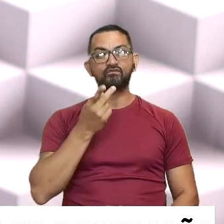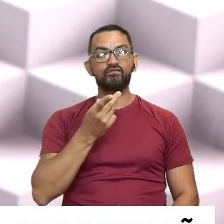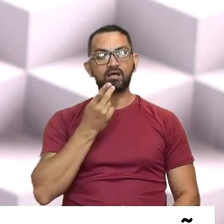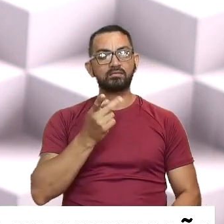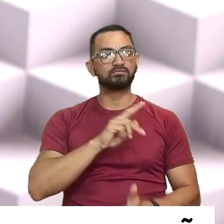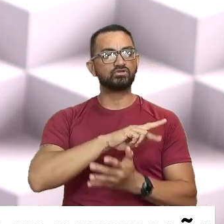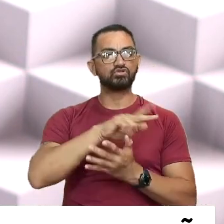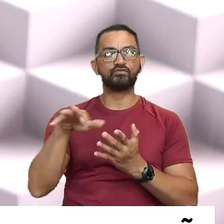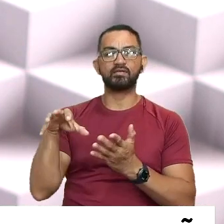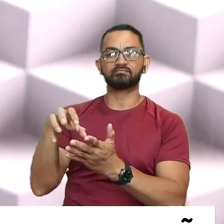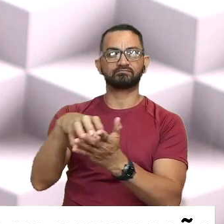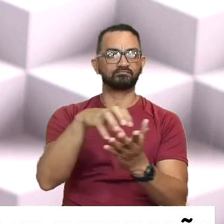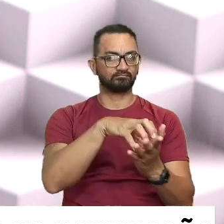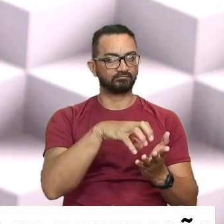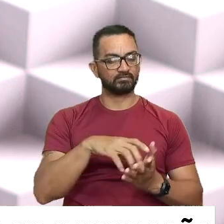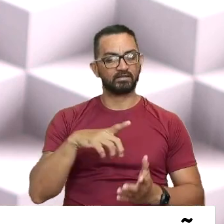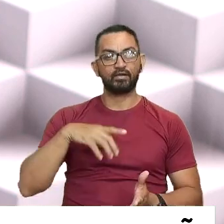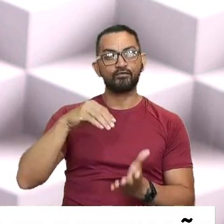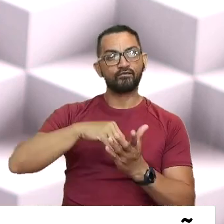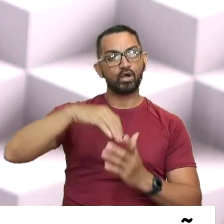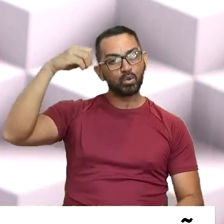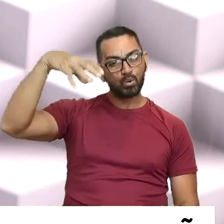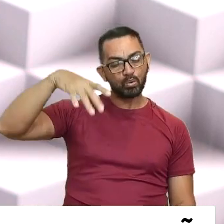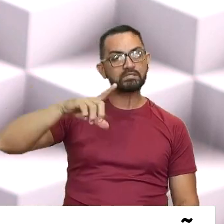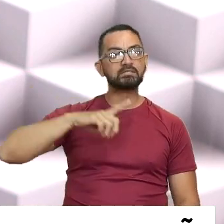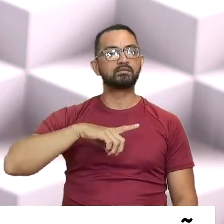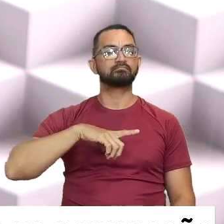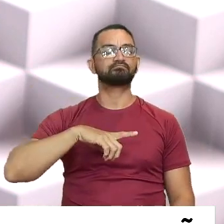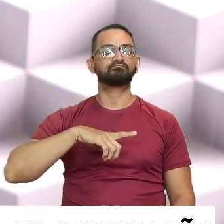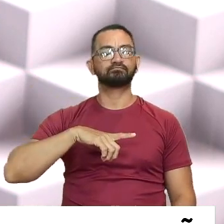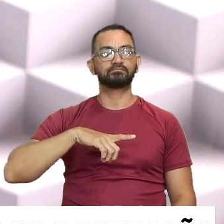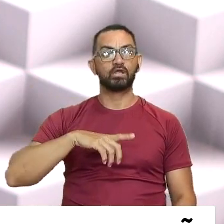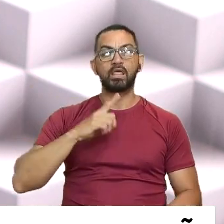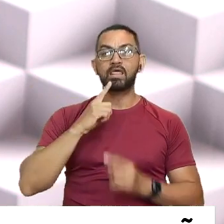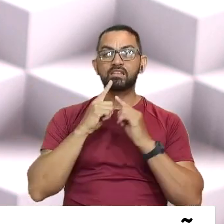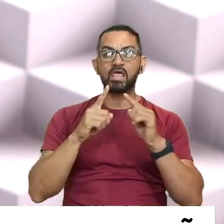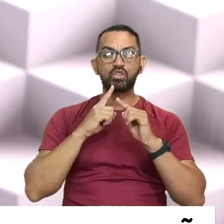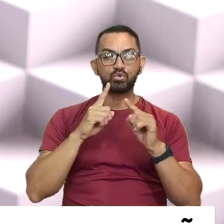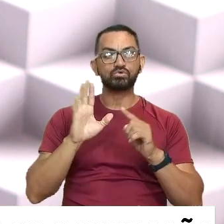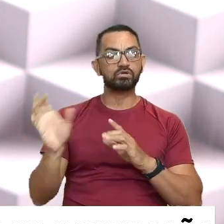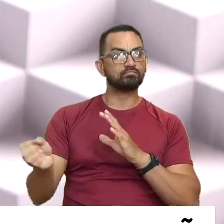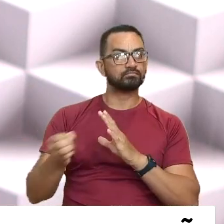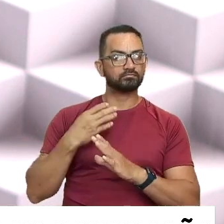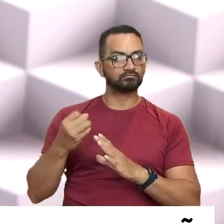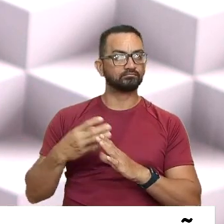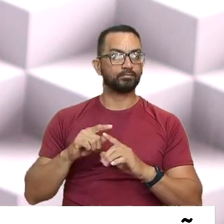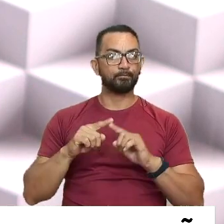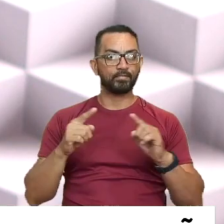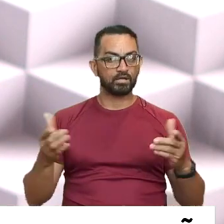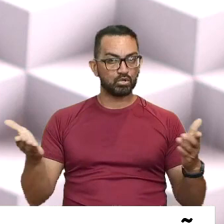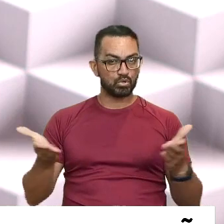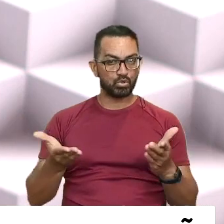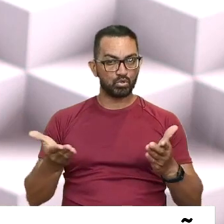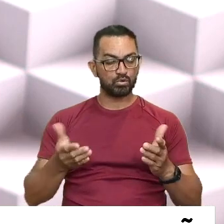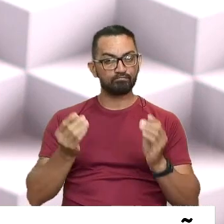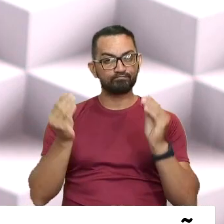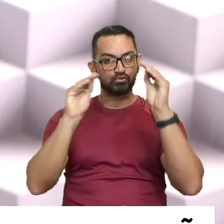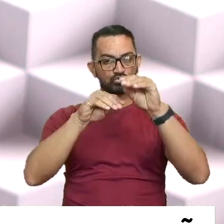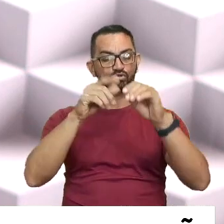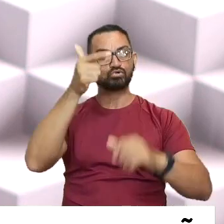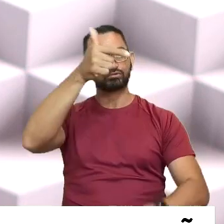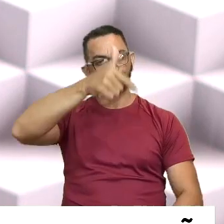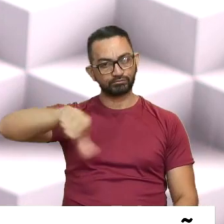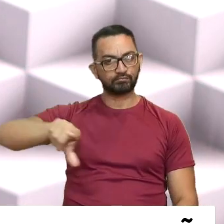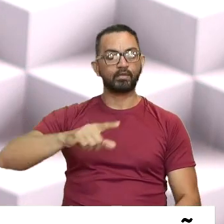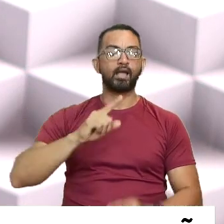especial falando sobre vários pontos da cidade que estavam sem iluminação, né? Com base das denúncias enviadas para a gente. E aí, hoje, quando a